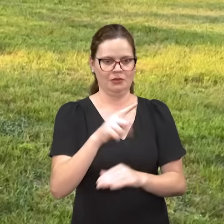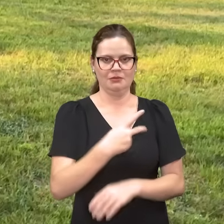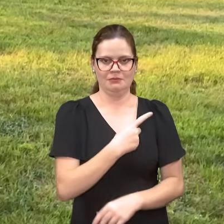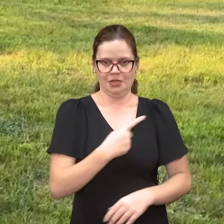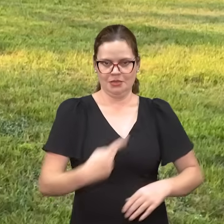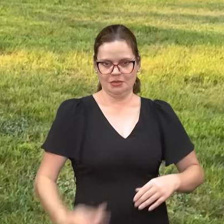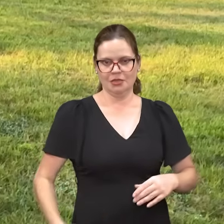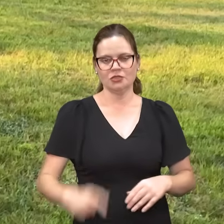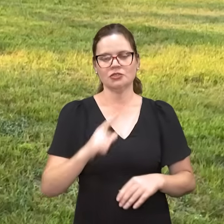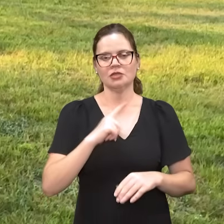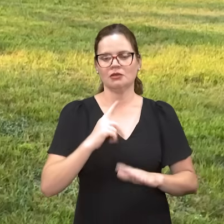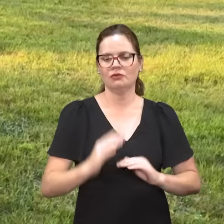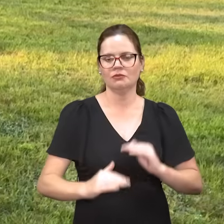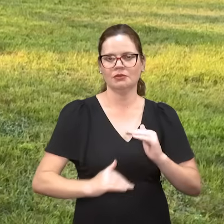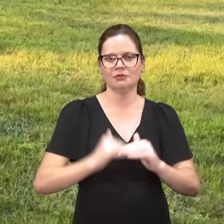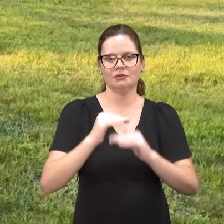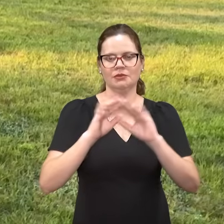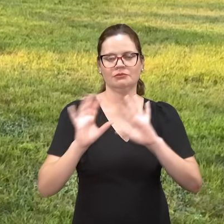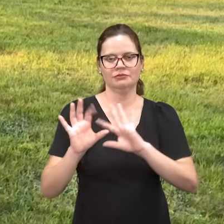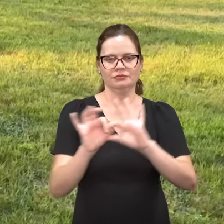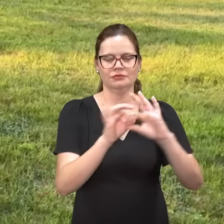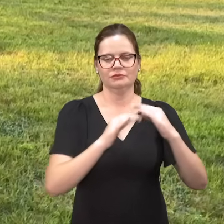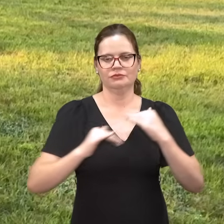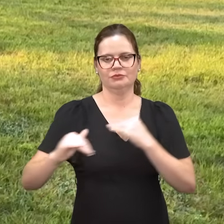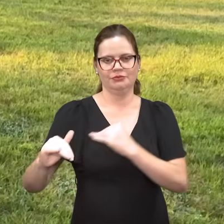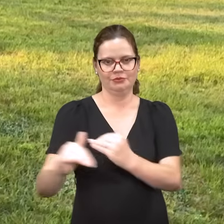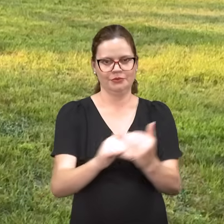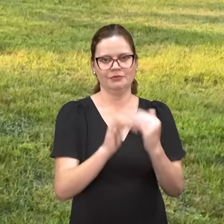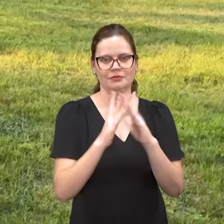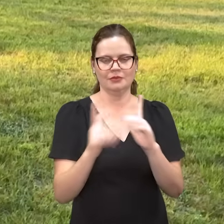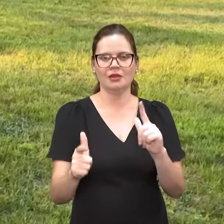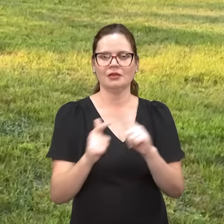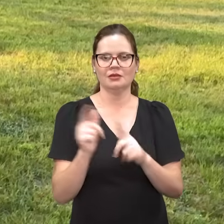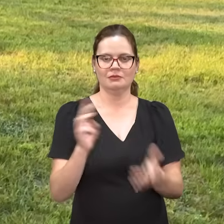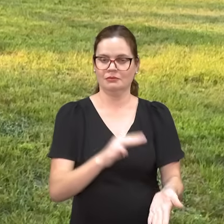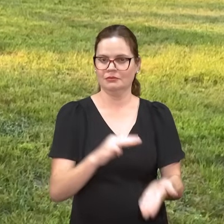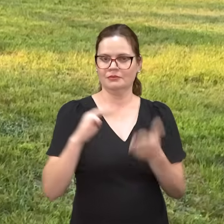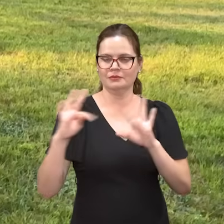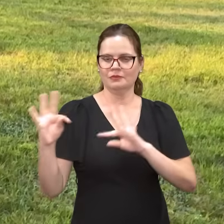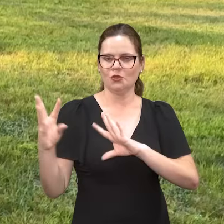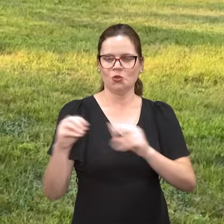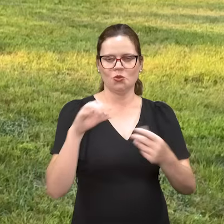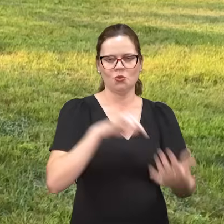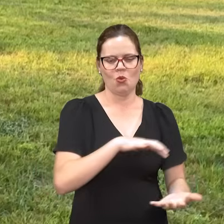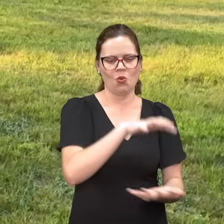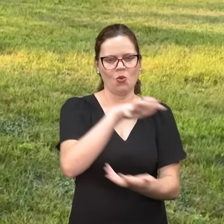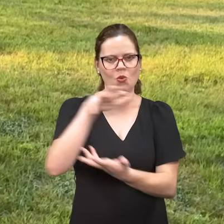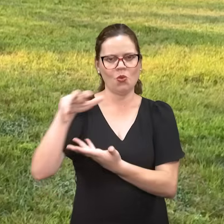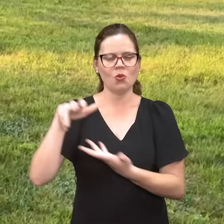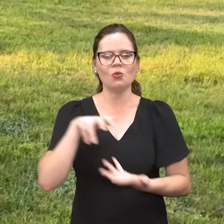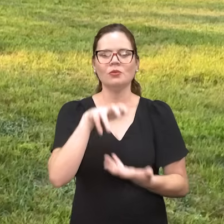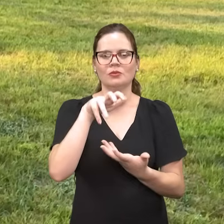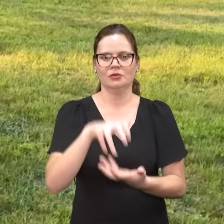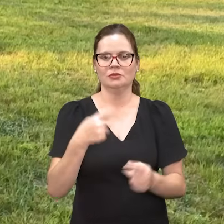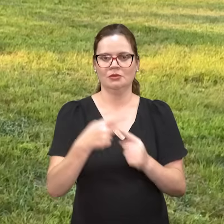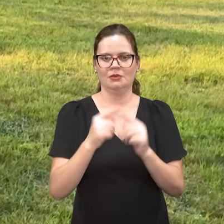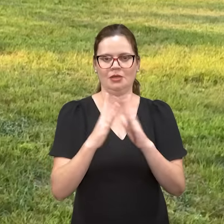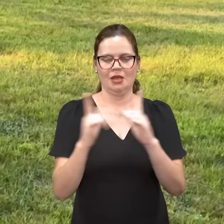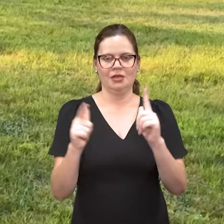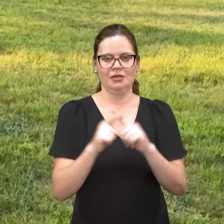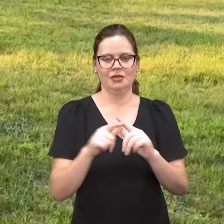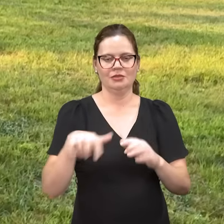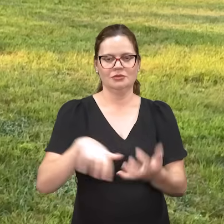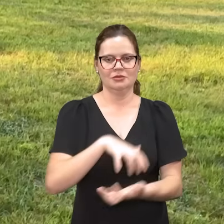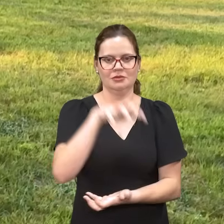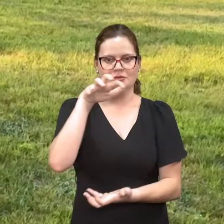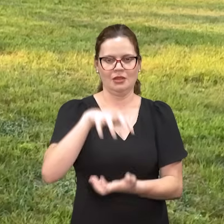presidência, houve um processo de unidade e unificação das igrejas cristãs Maranata, com a integração de todos os templos